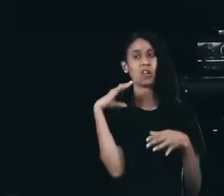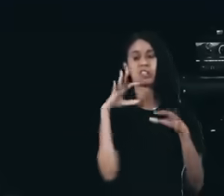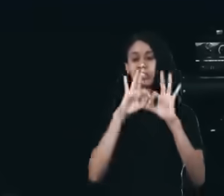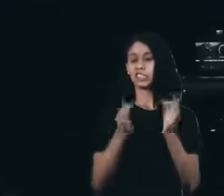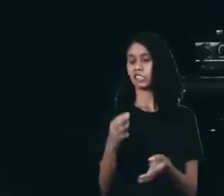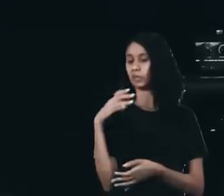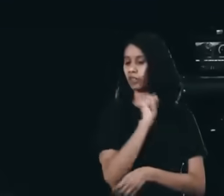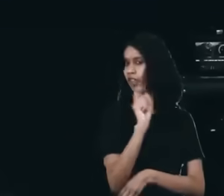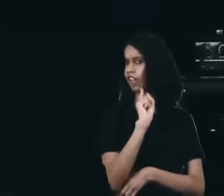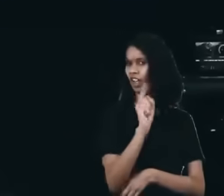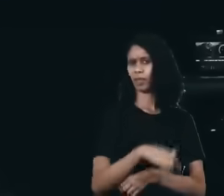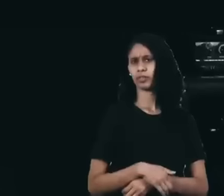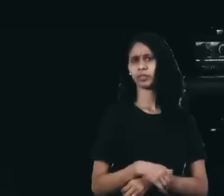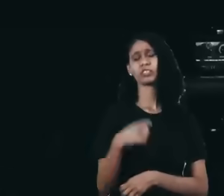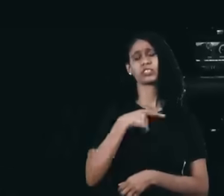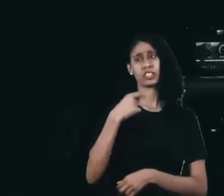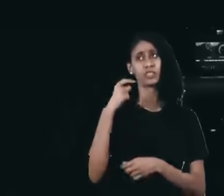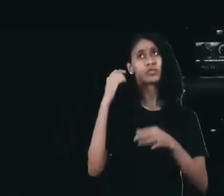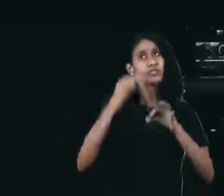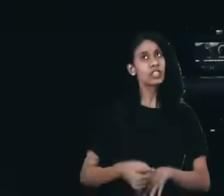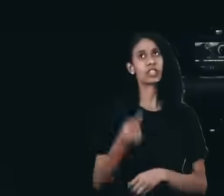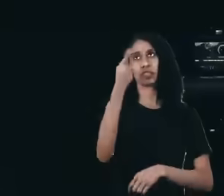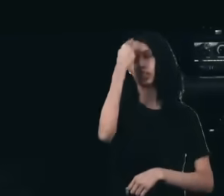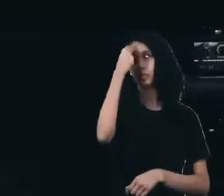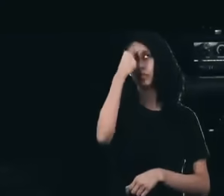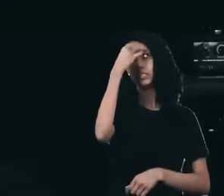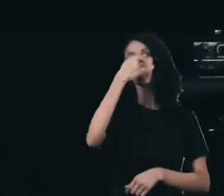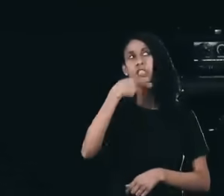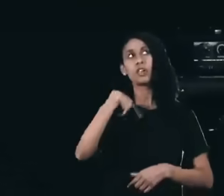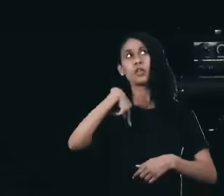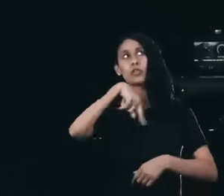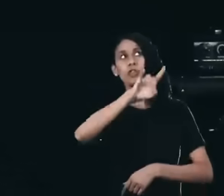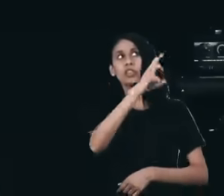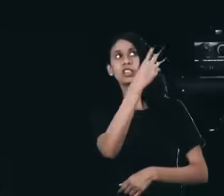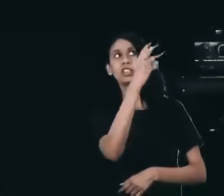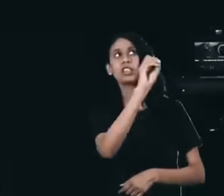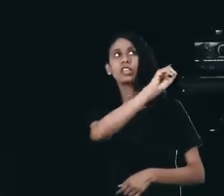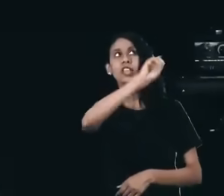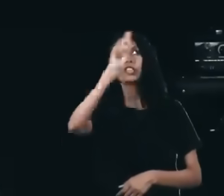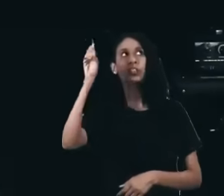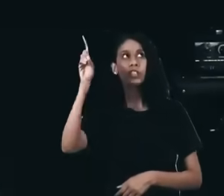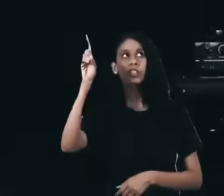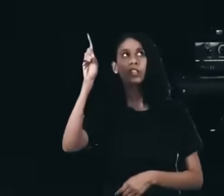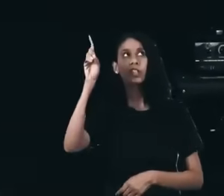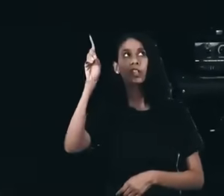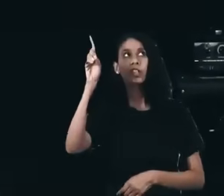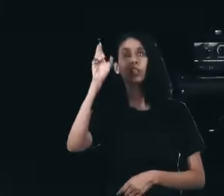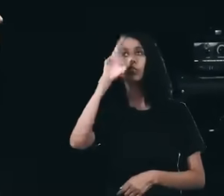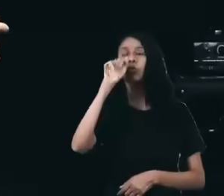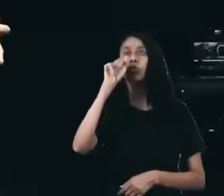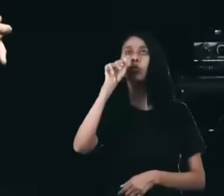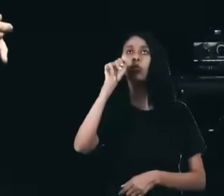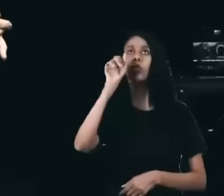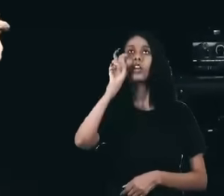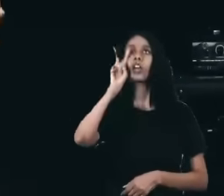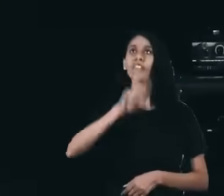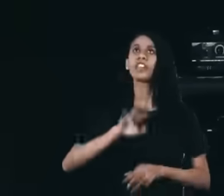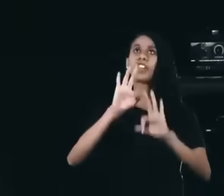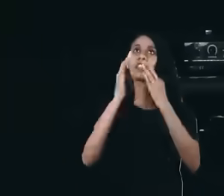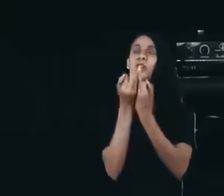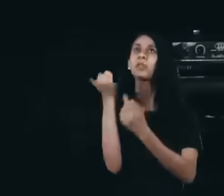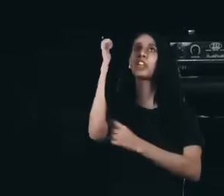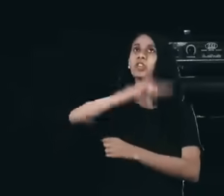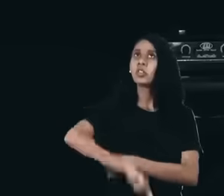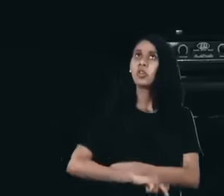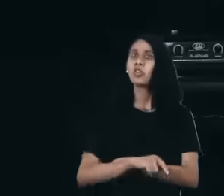não. Com certeza passou-se na cabeça dela. E se eu passar 30 dias e nunca mais ver minha família de novo. E se